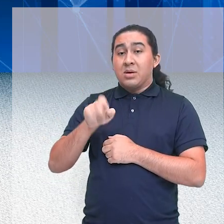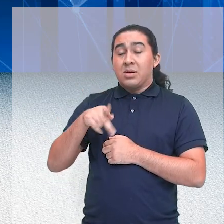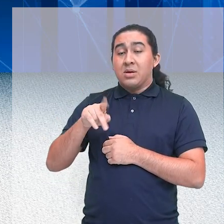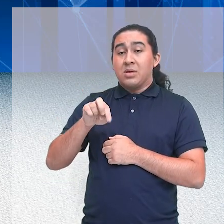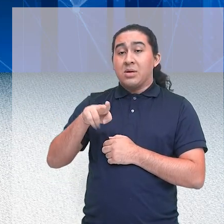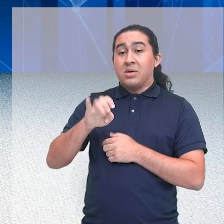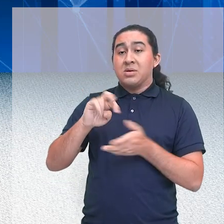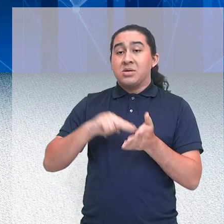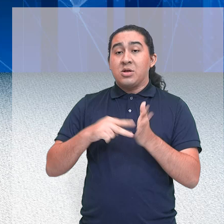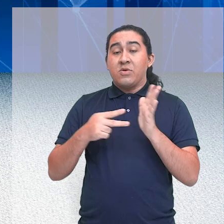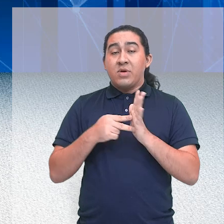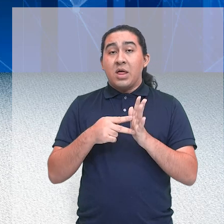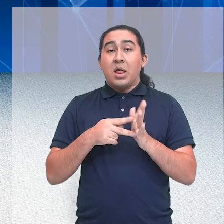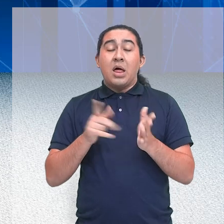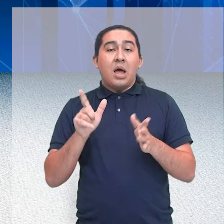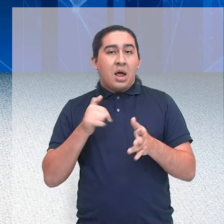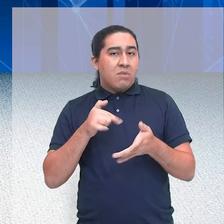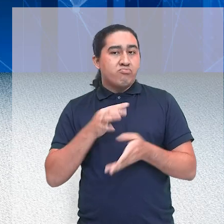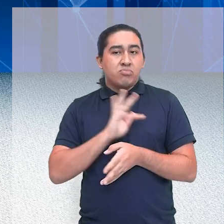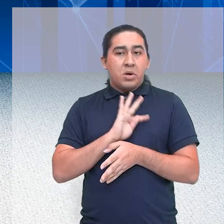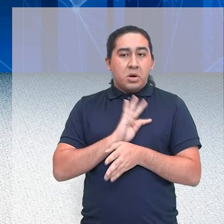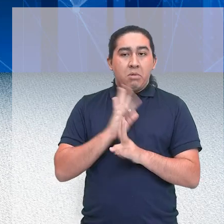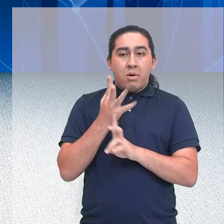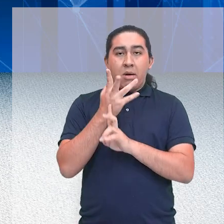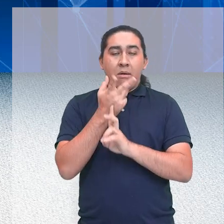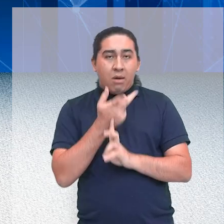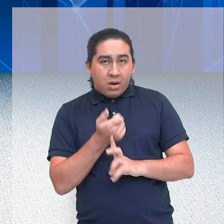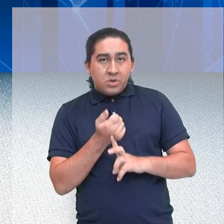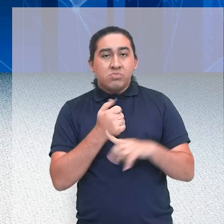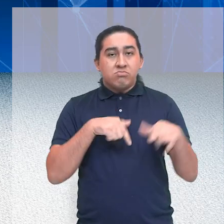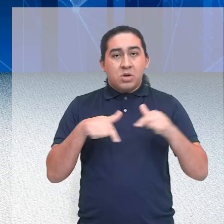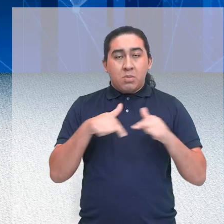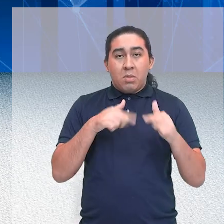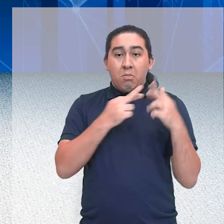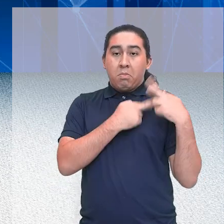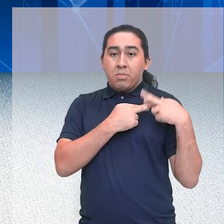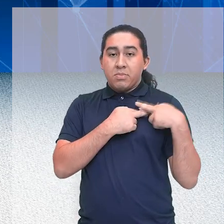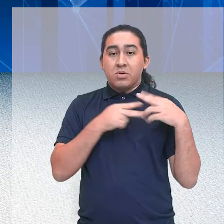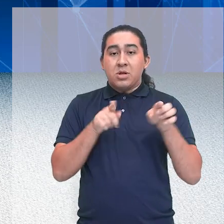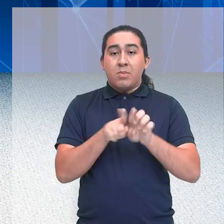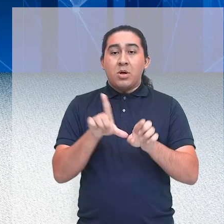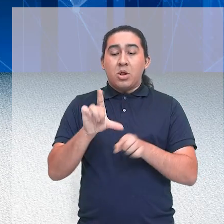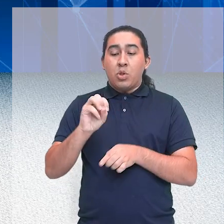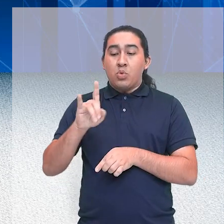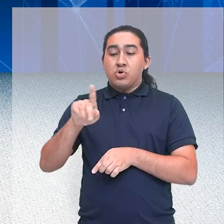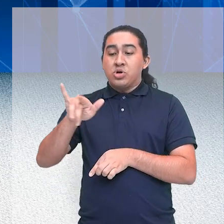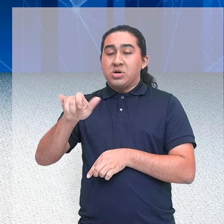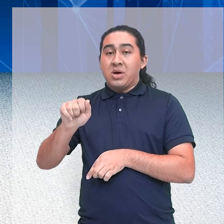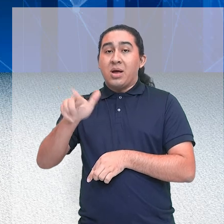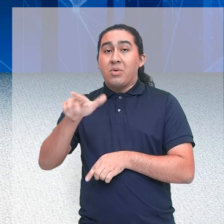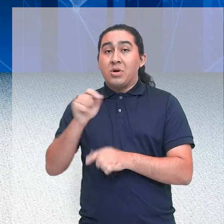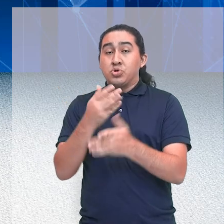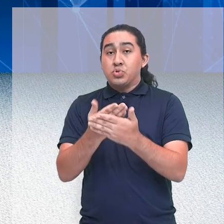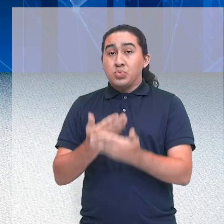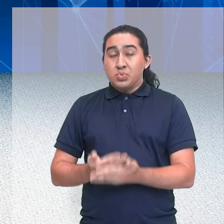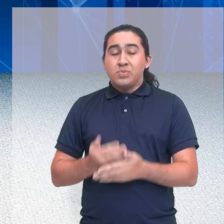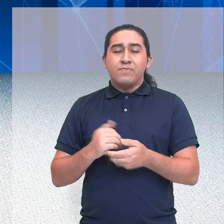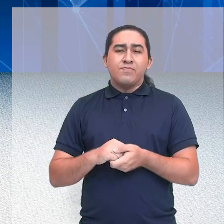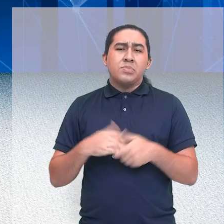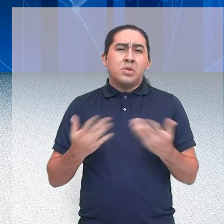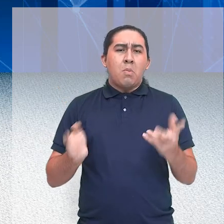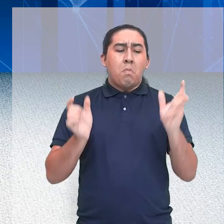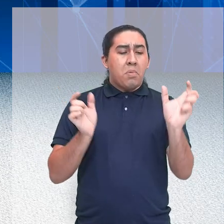arte, ofício e logia significa estudo. Ou seja, o que vem a ser aí, em poucas palavras,